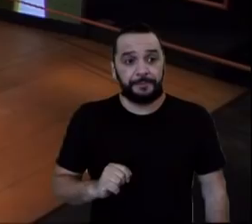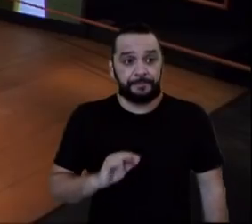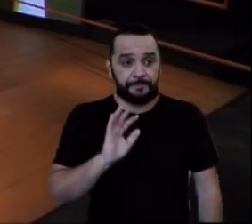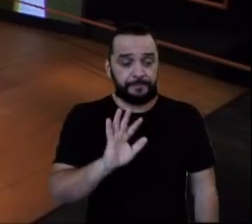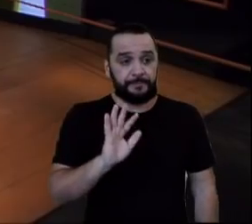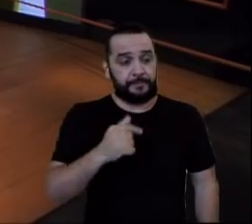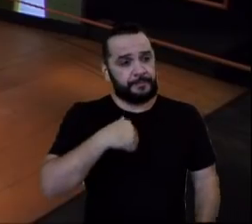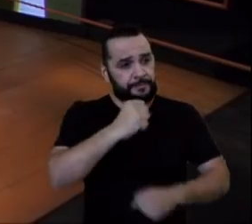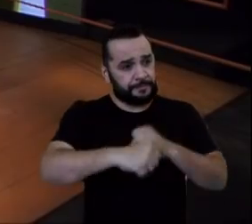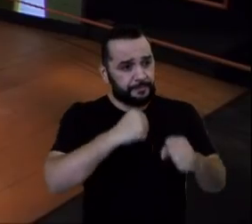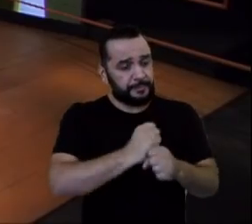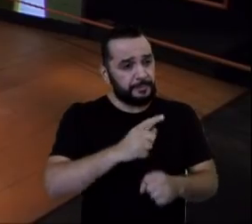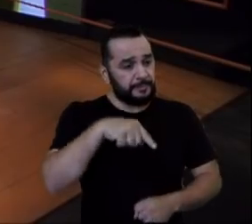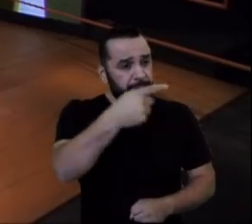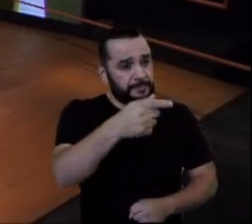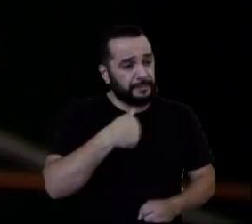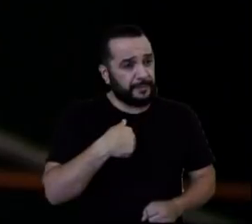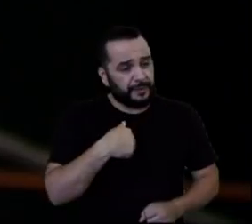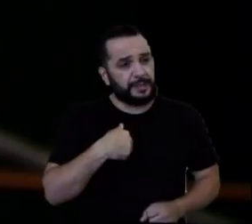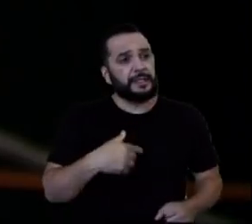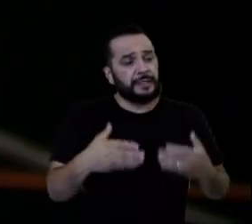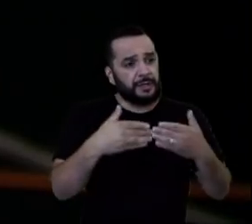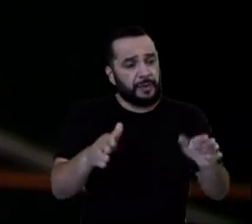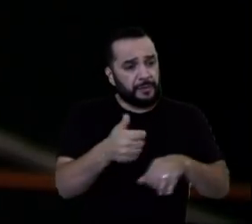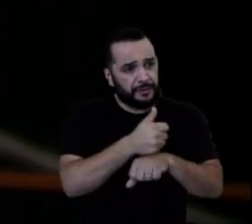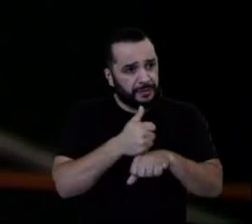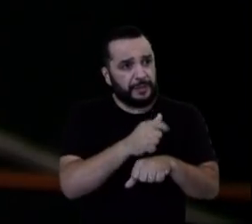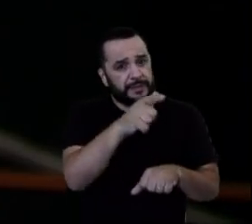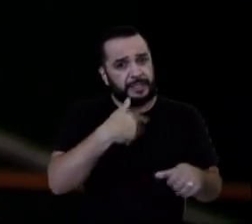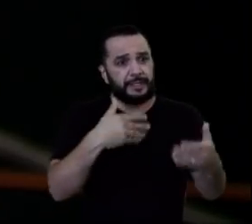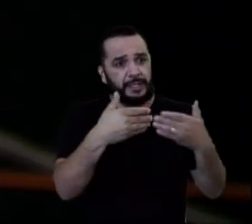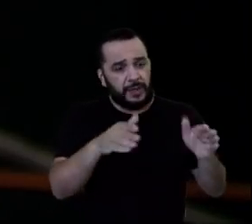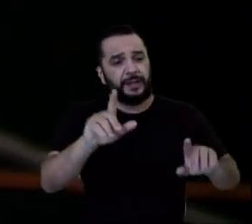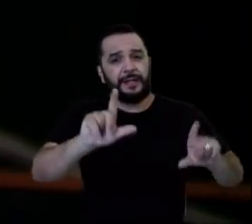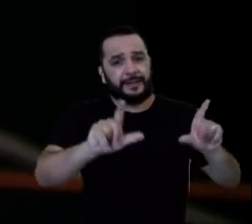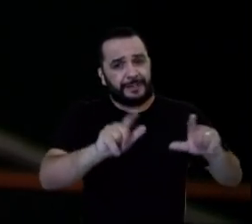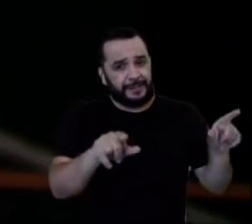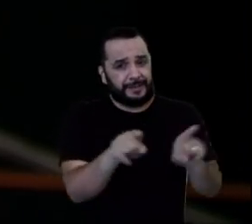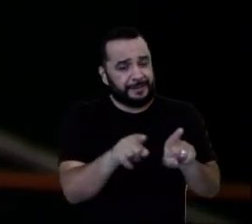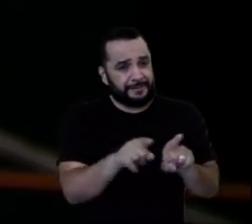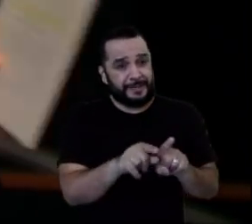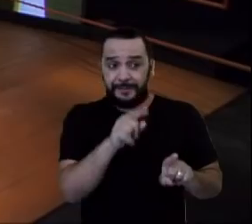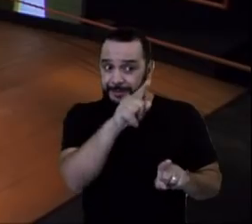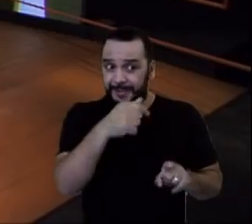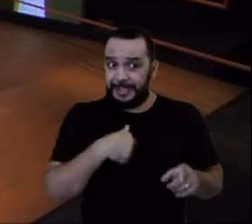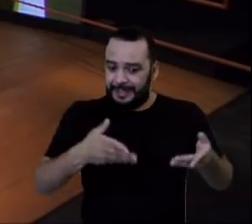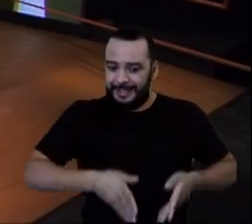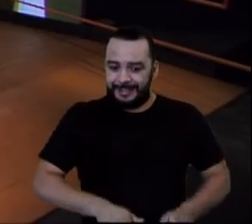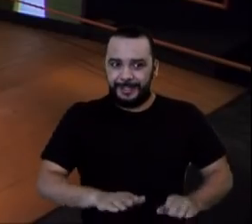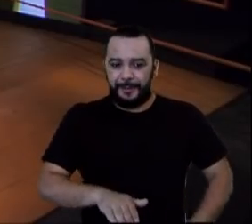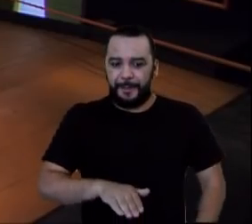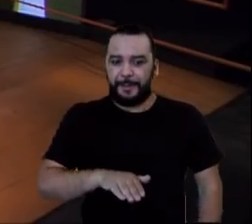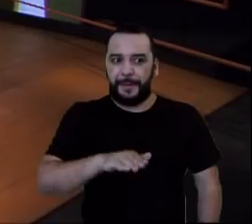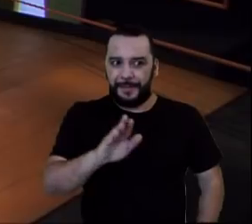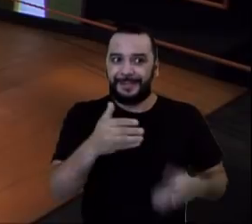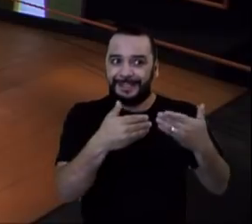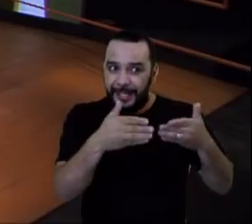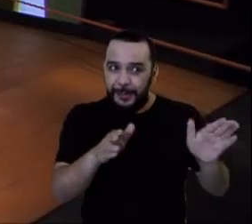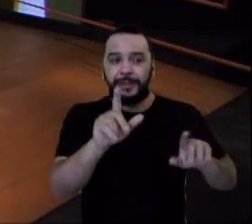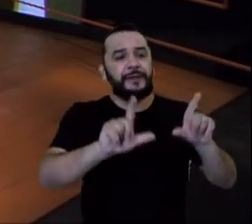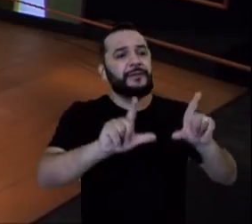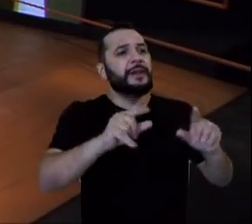Agora, no ano seguinte, a sua estreia como profissional nos Raios Gama, você estreou também na TV. Agora já não na barriga da sua mãe,